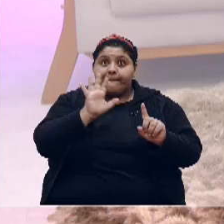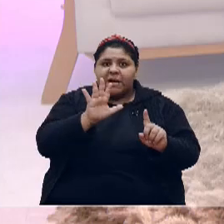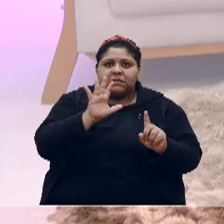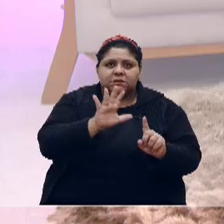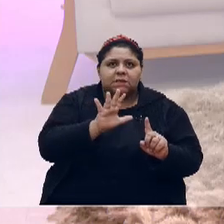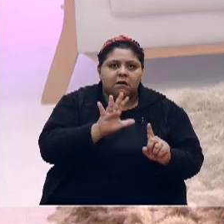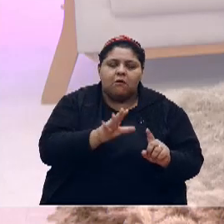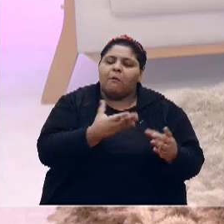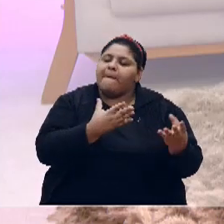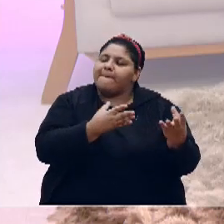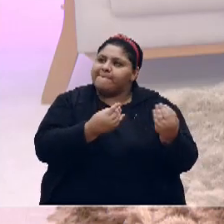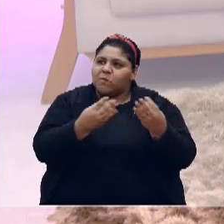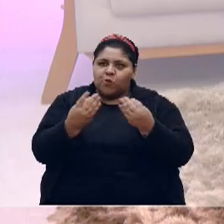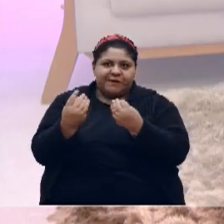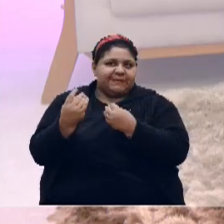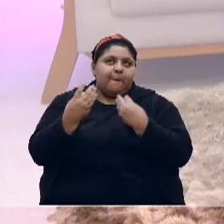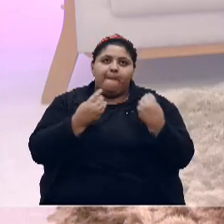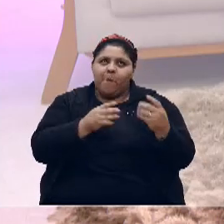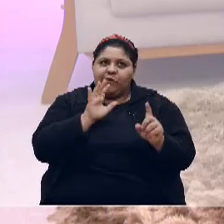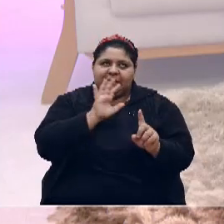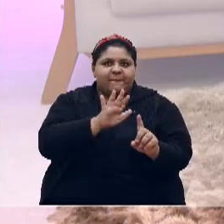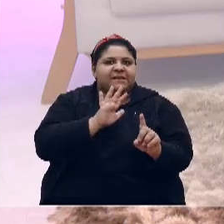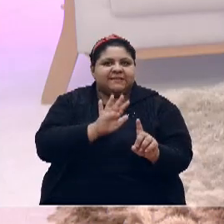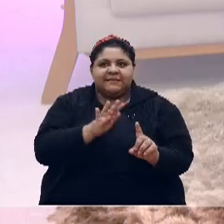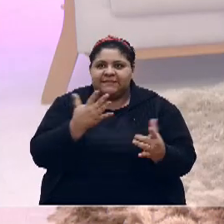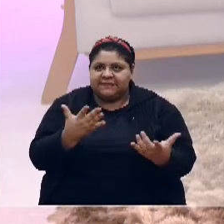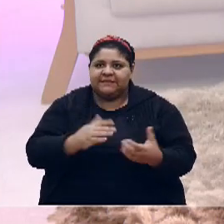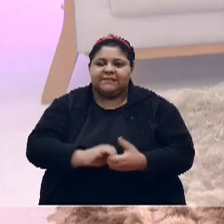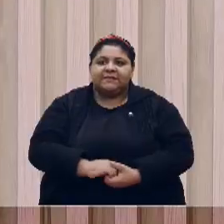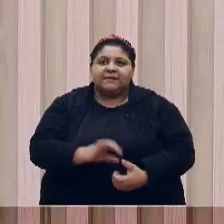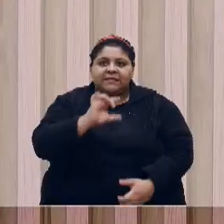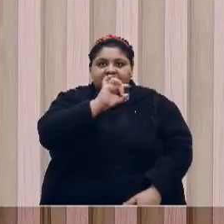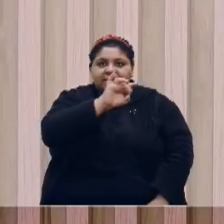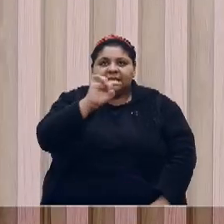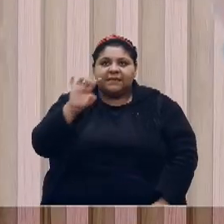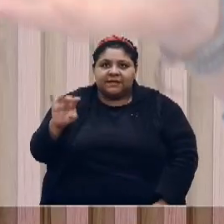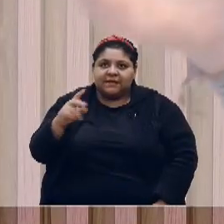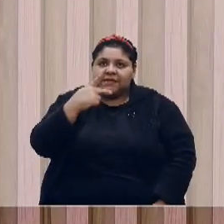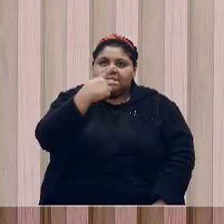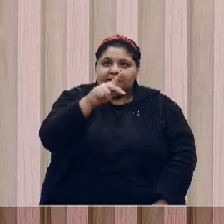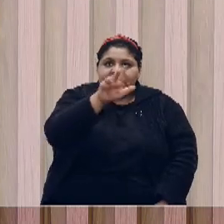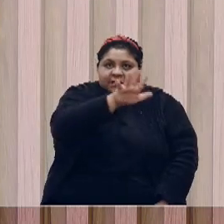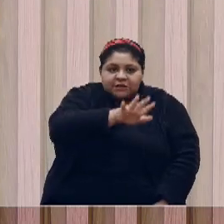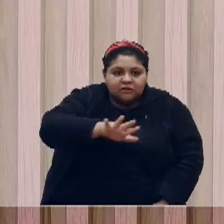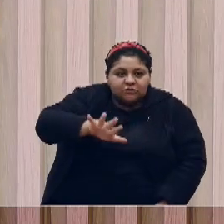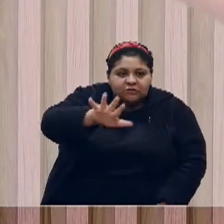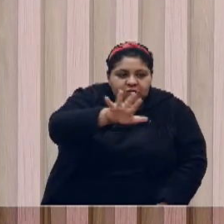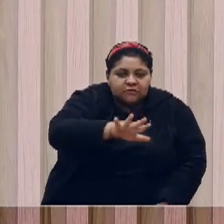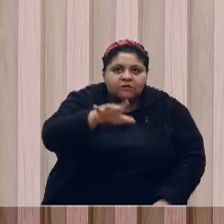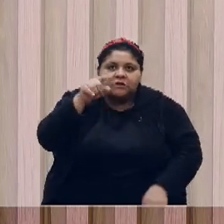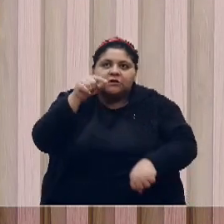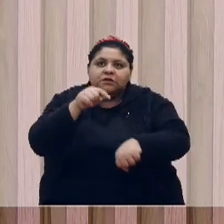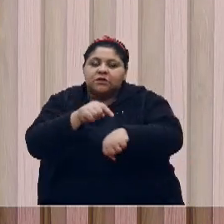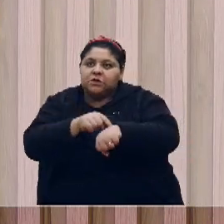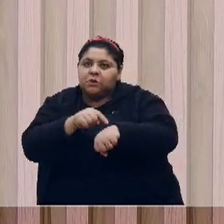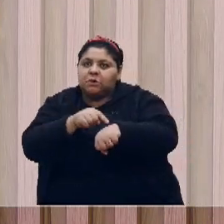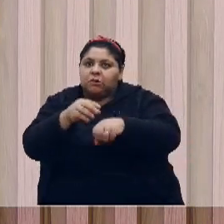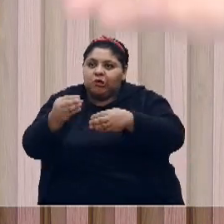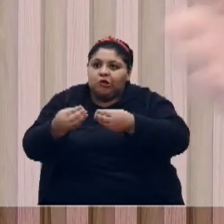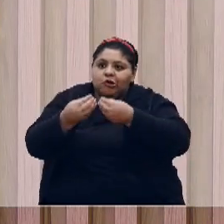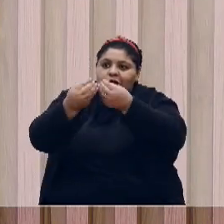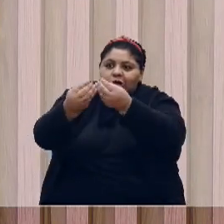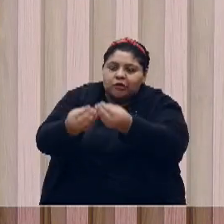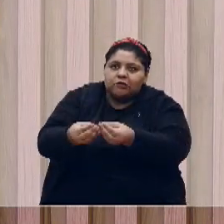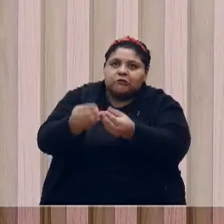assim. muita pressão. Né? Assim, cada uma no seu tem a pressão de horário, a pressão da entrega do